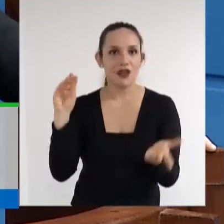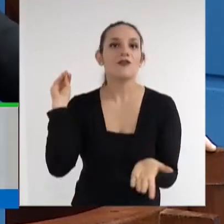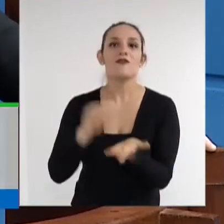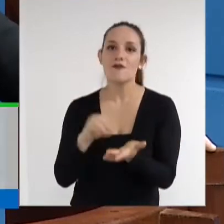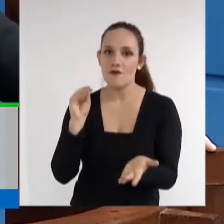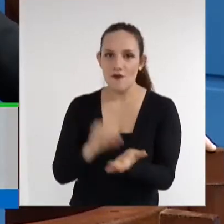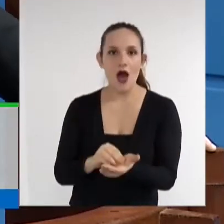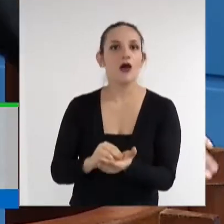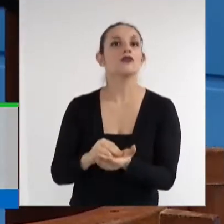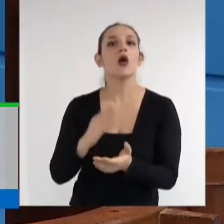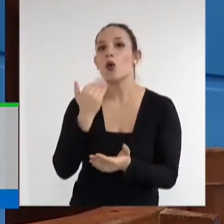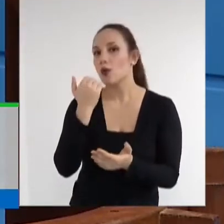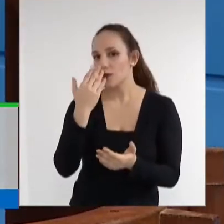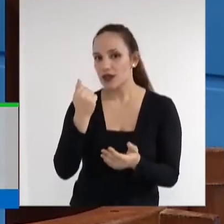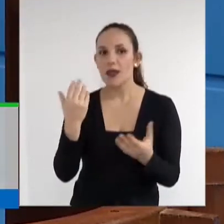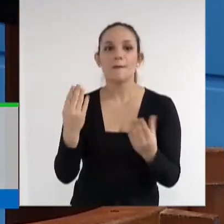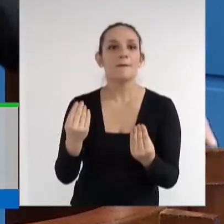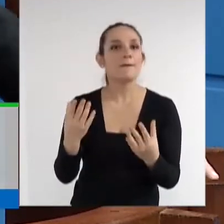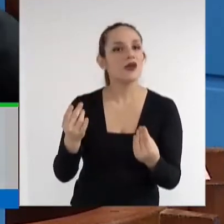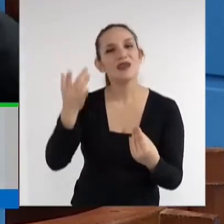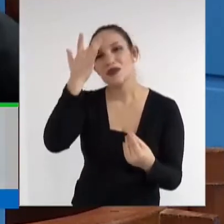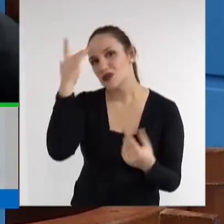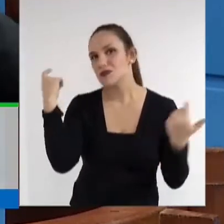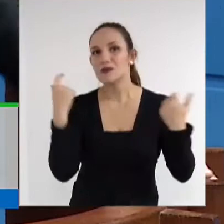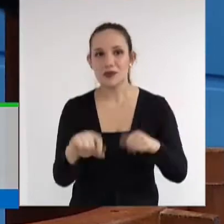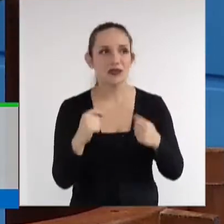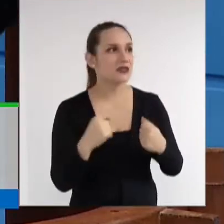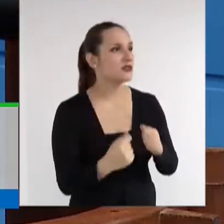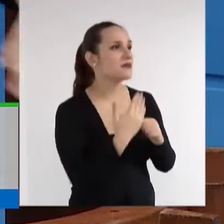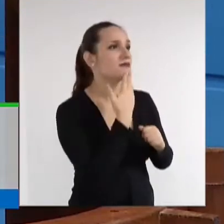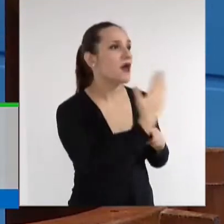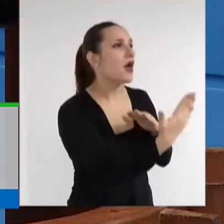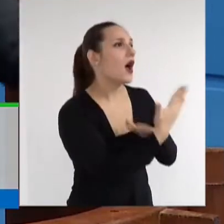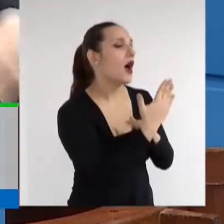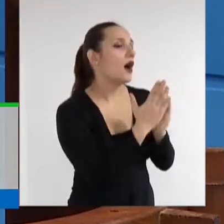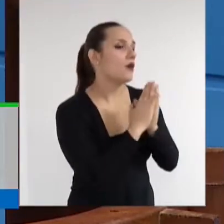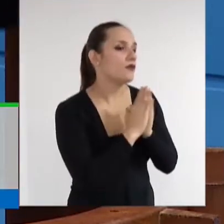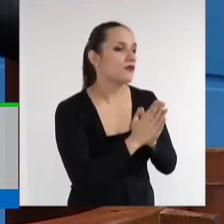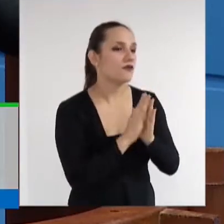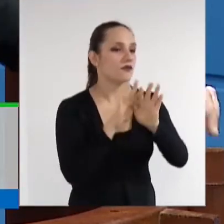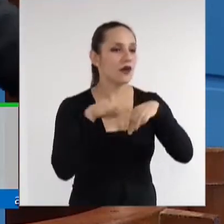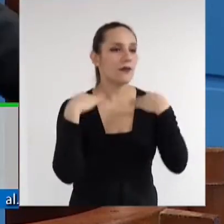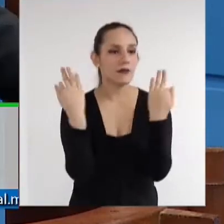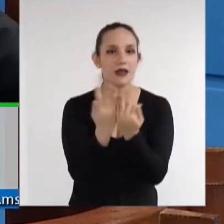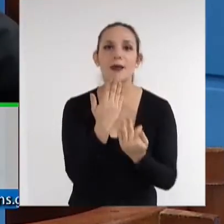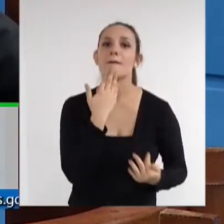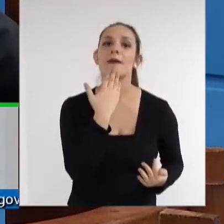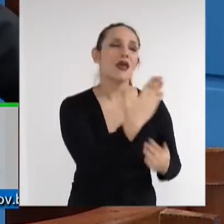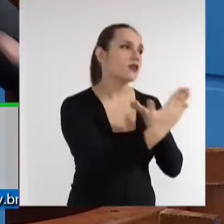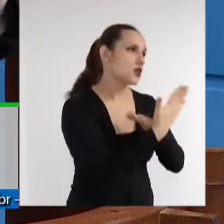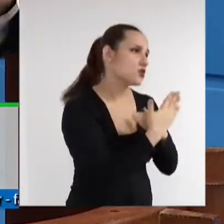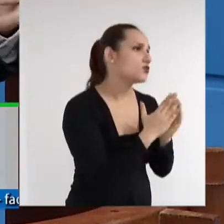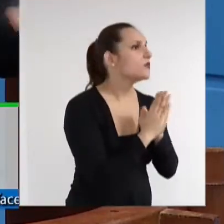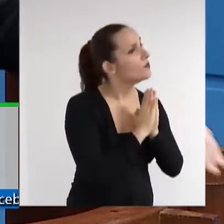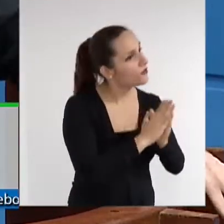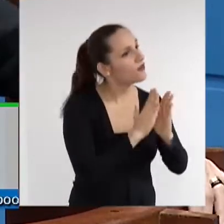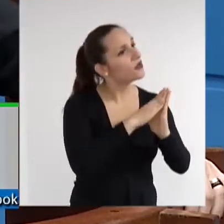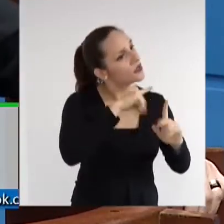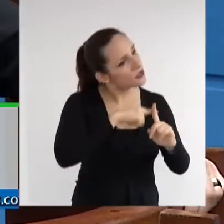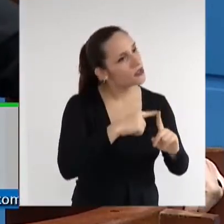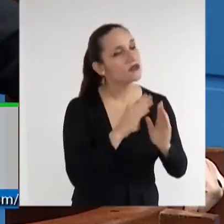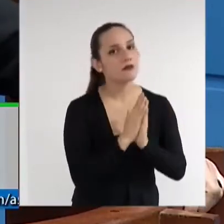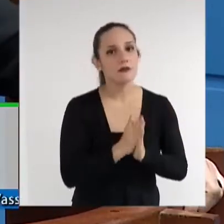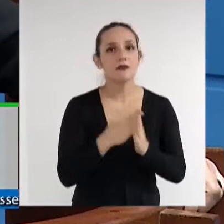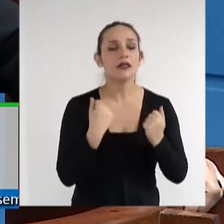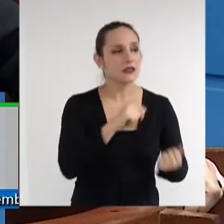aquela situação de tempos atrás, de famílias e famílias procurando a igreja dele